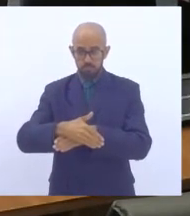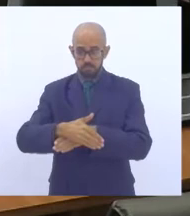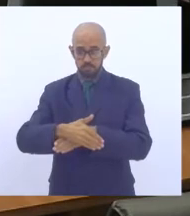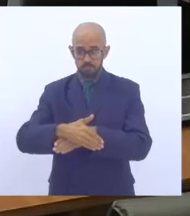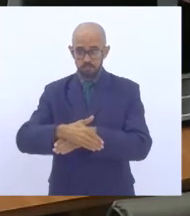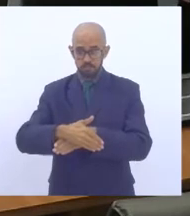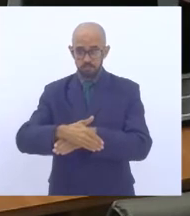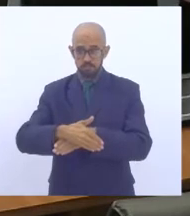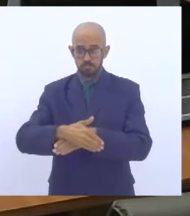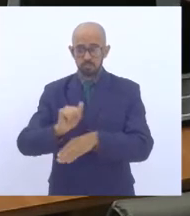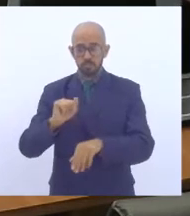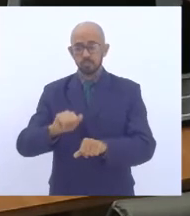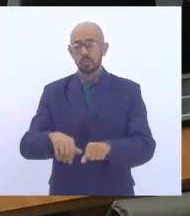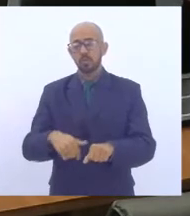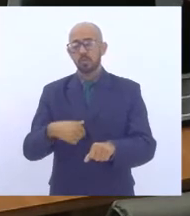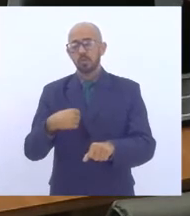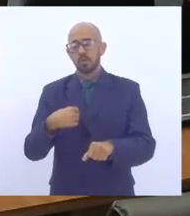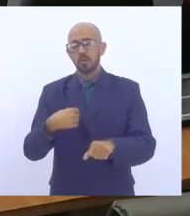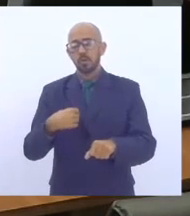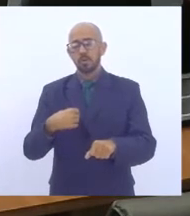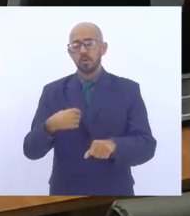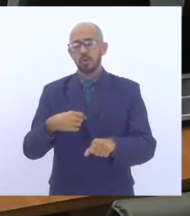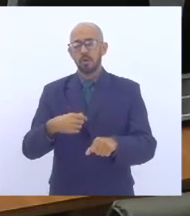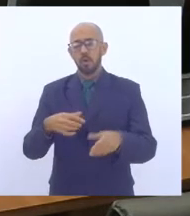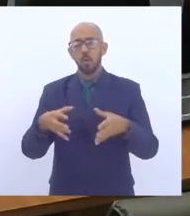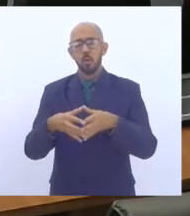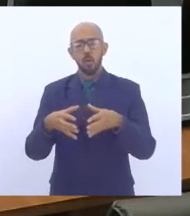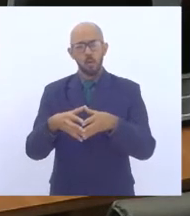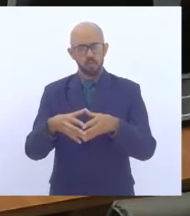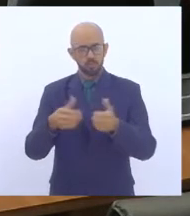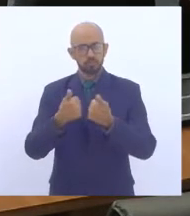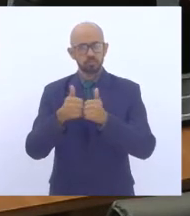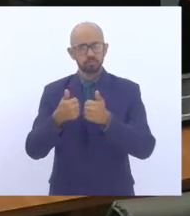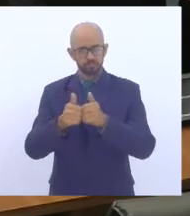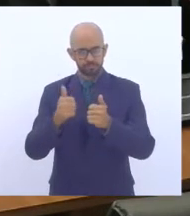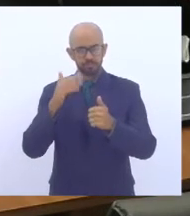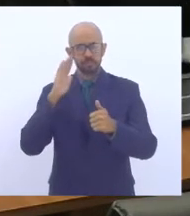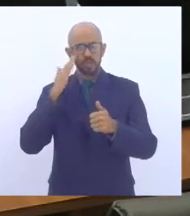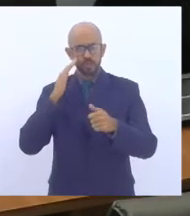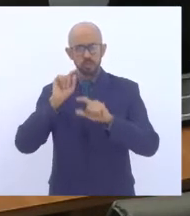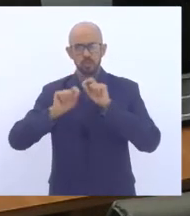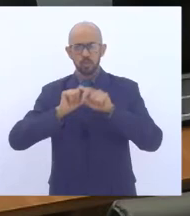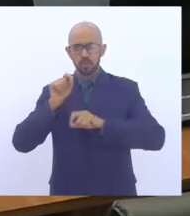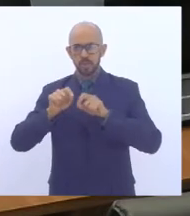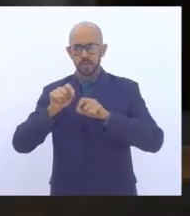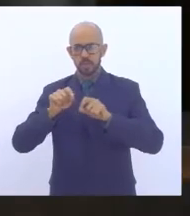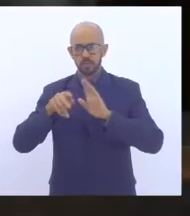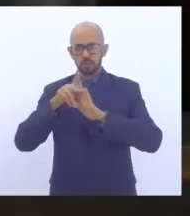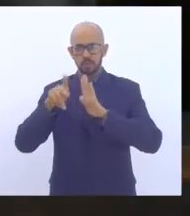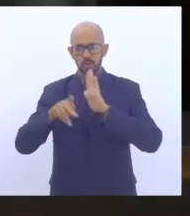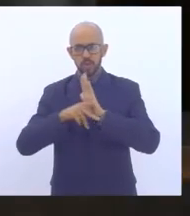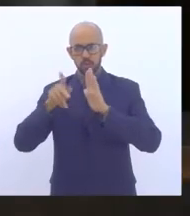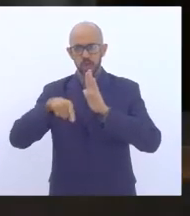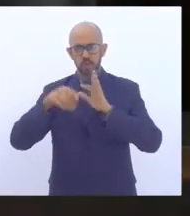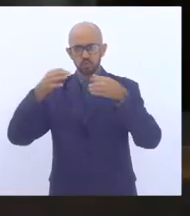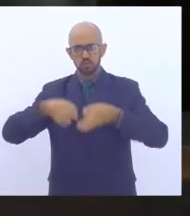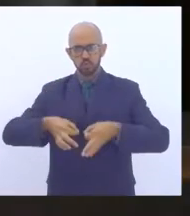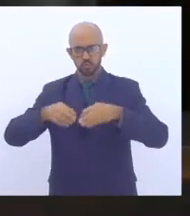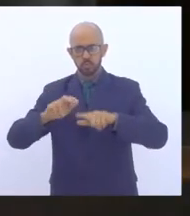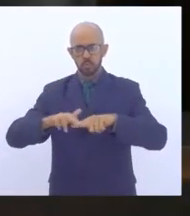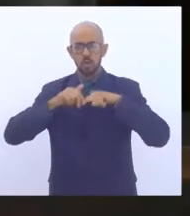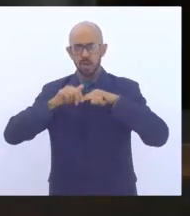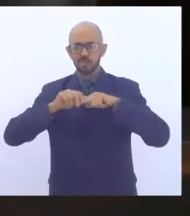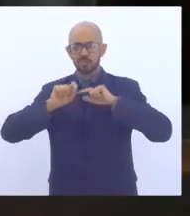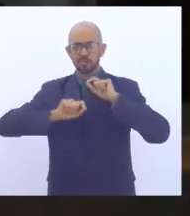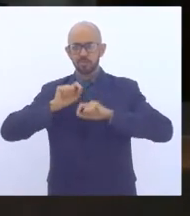o nosso entendimento na comissão de transporte é que esse projeto é muito justo tendo em